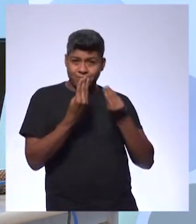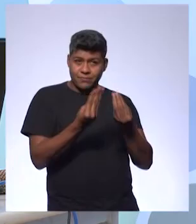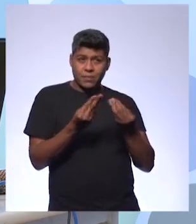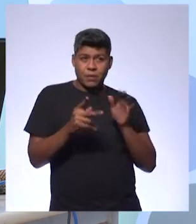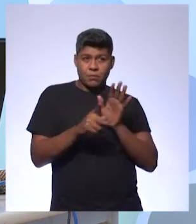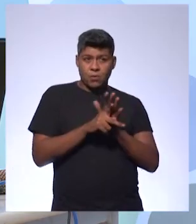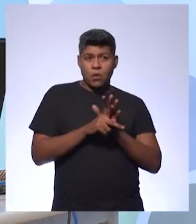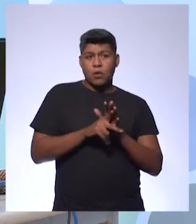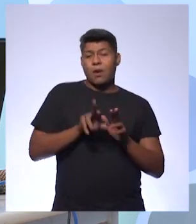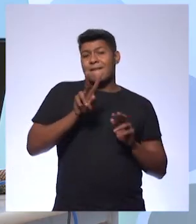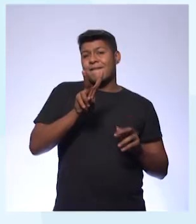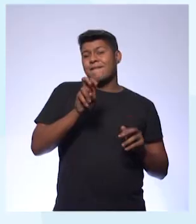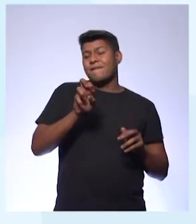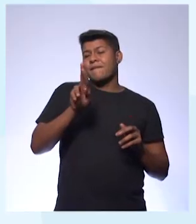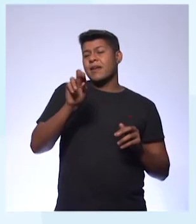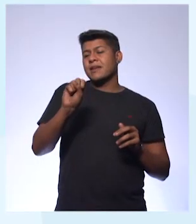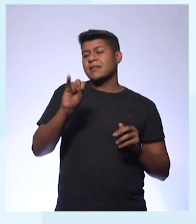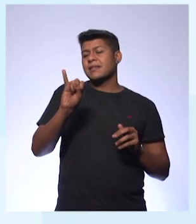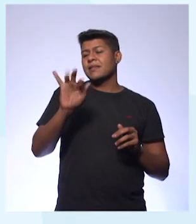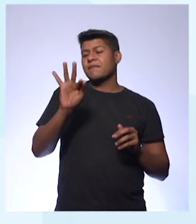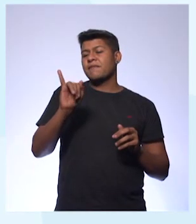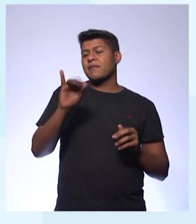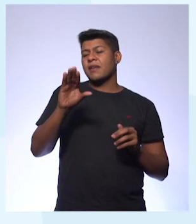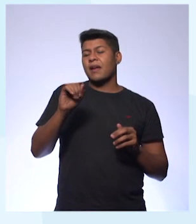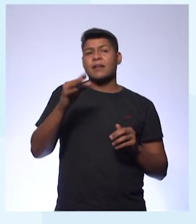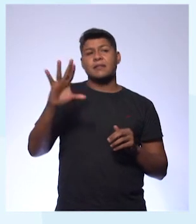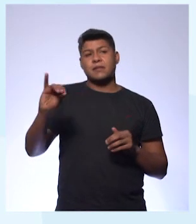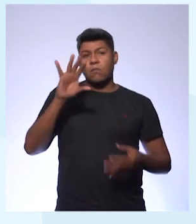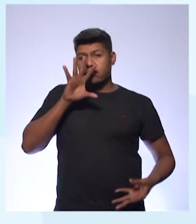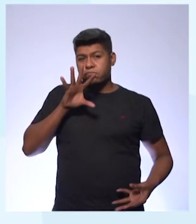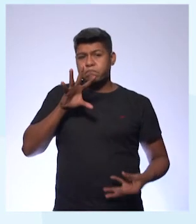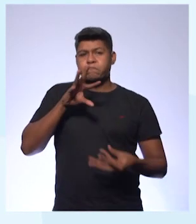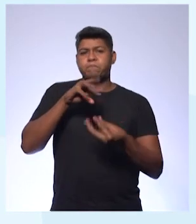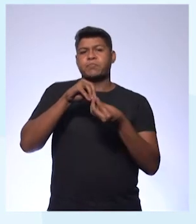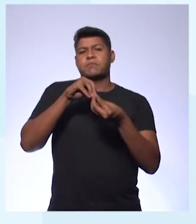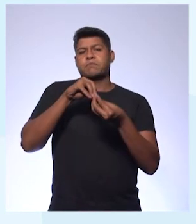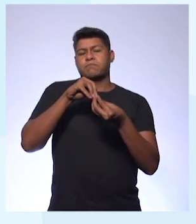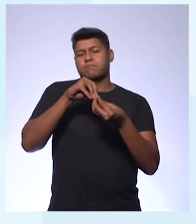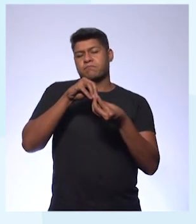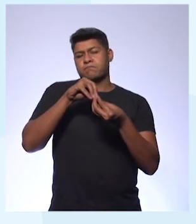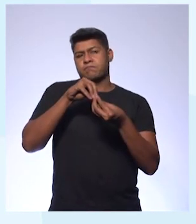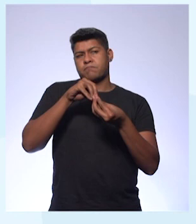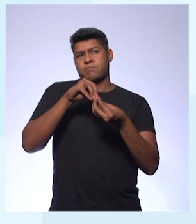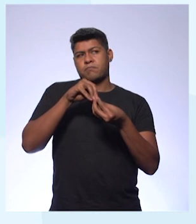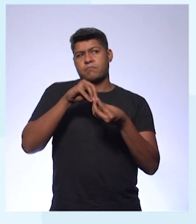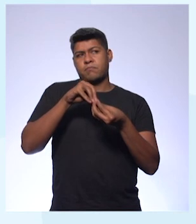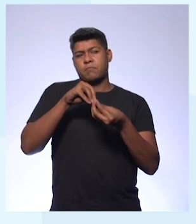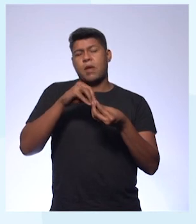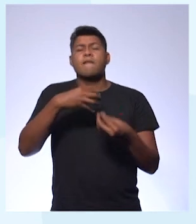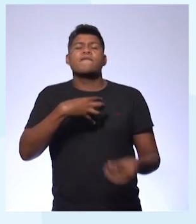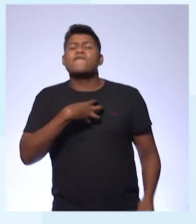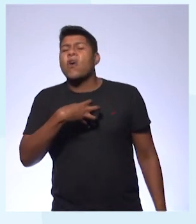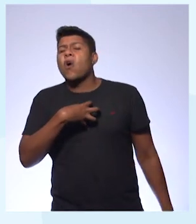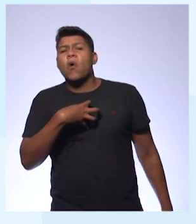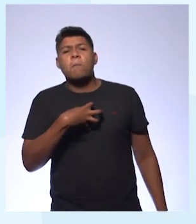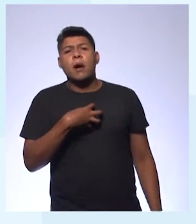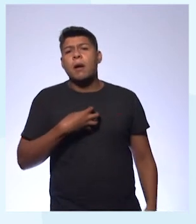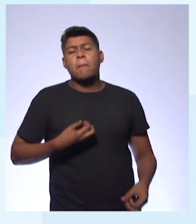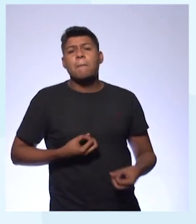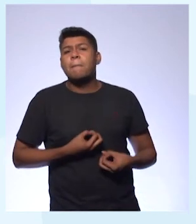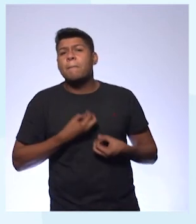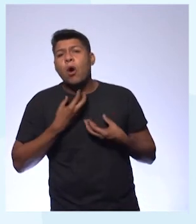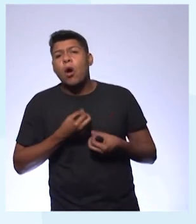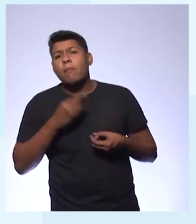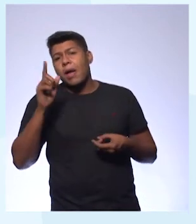sobre versificação. Fiz esse resumo para a gente. Sobre a forma. Poemas